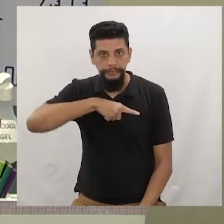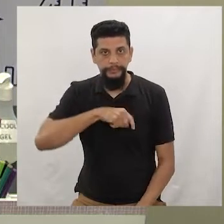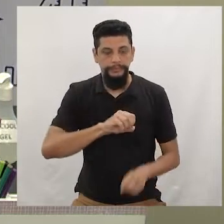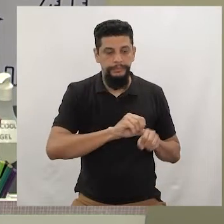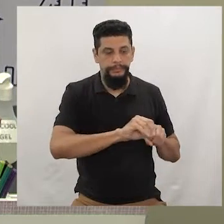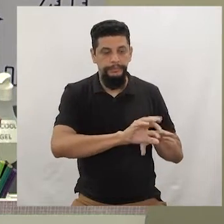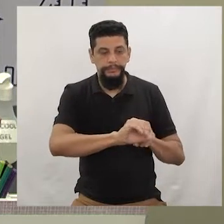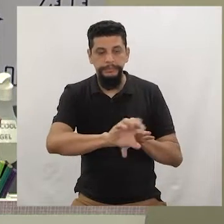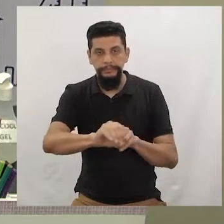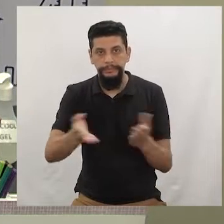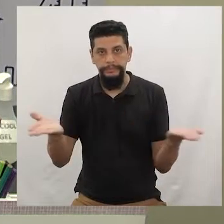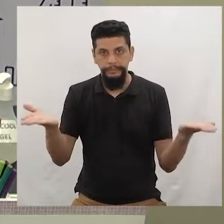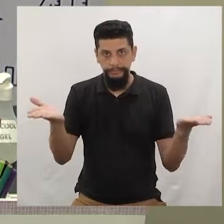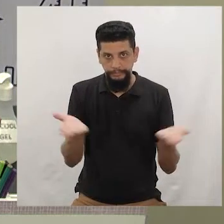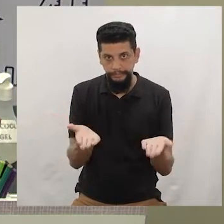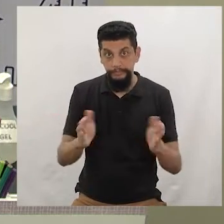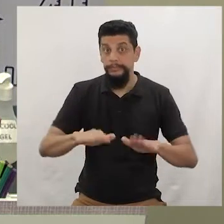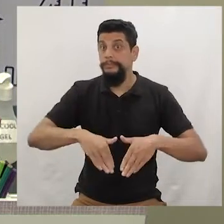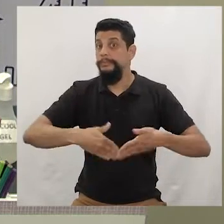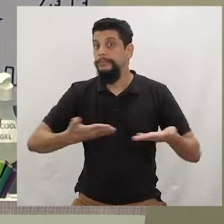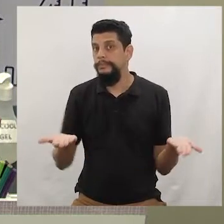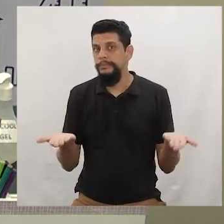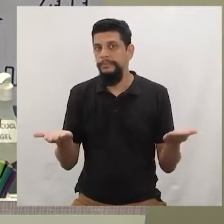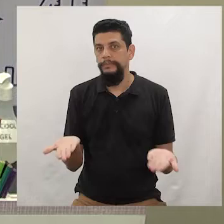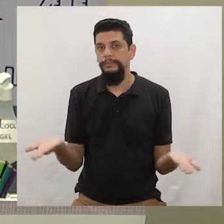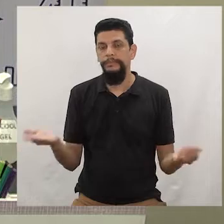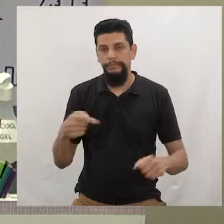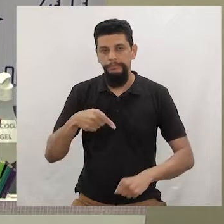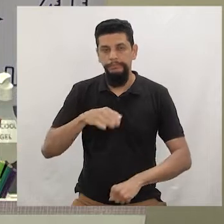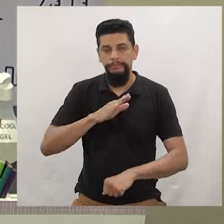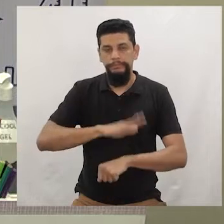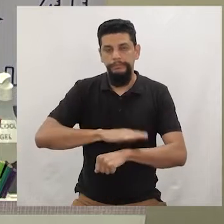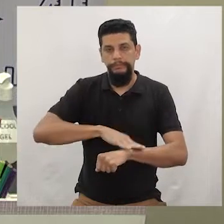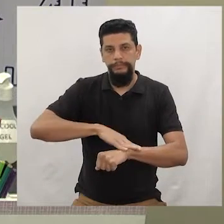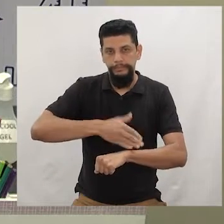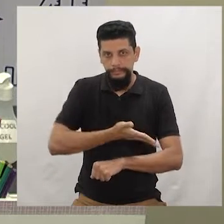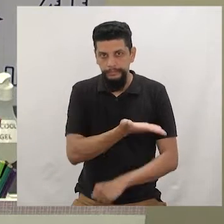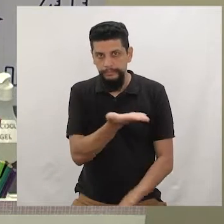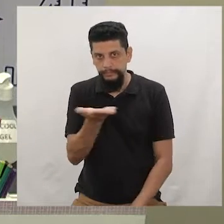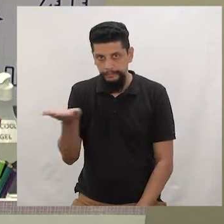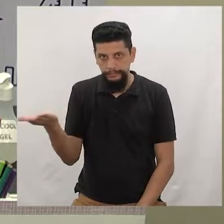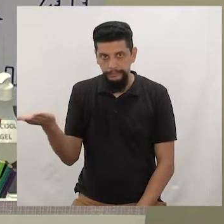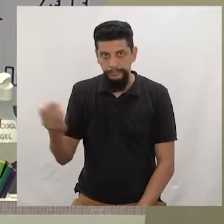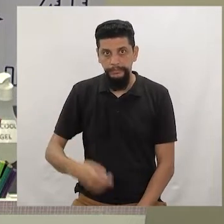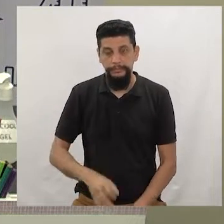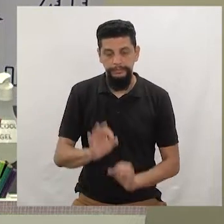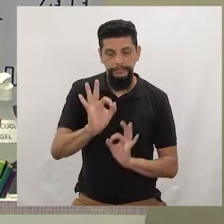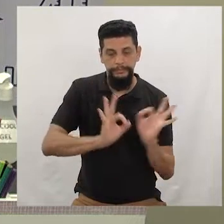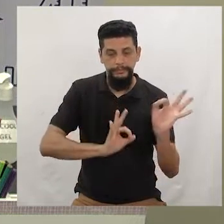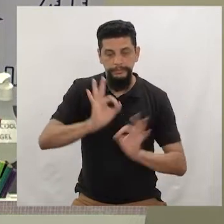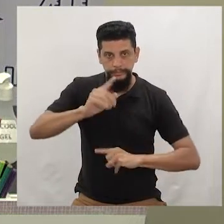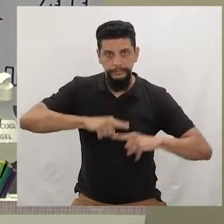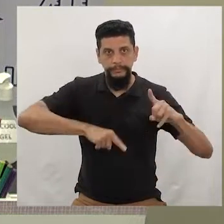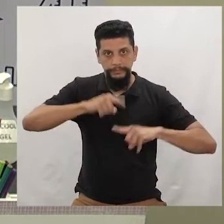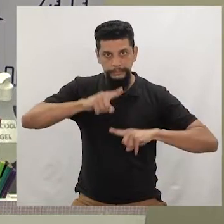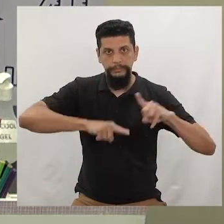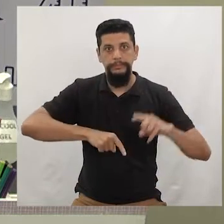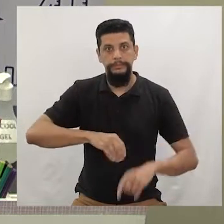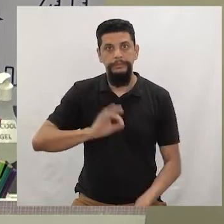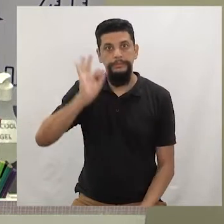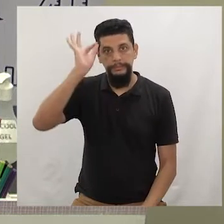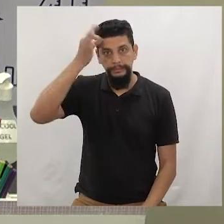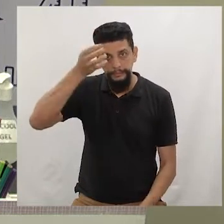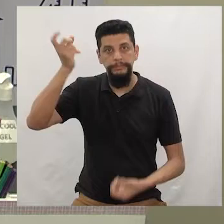vamos ensinar hoje. Então, eu vou dar um tempinho para vocês organizarem esses